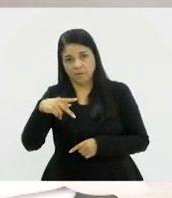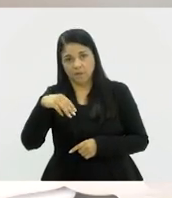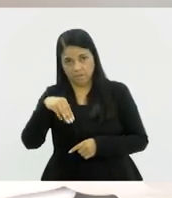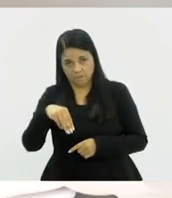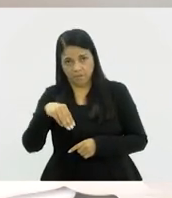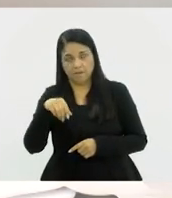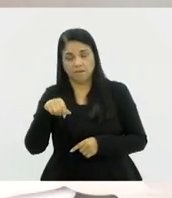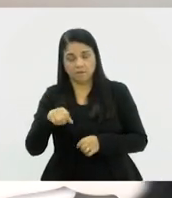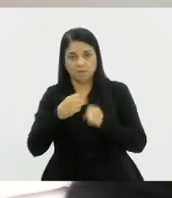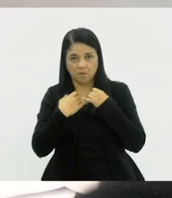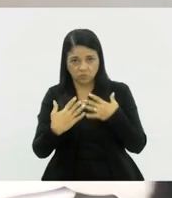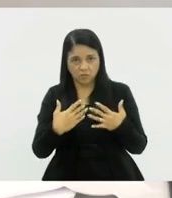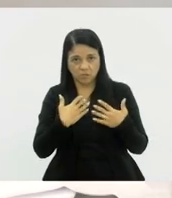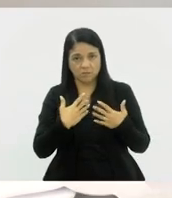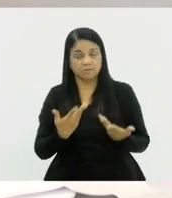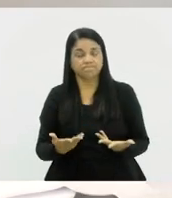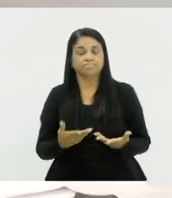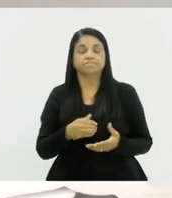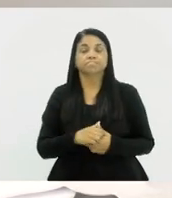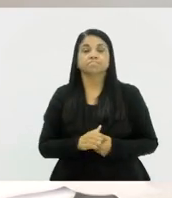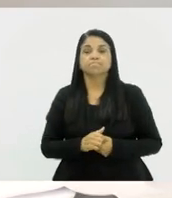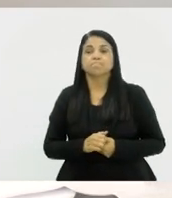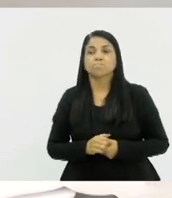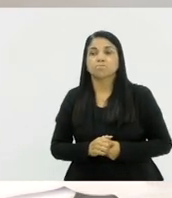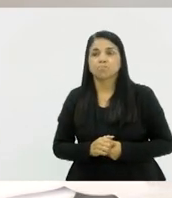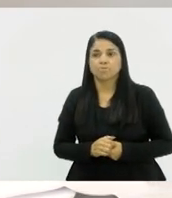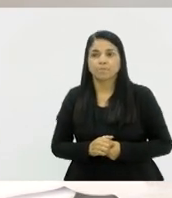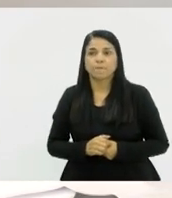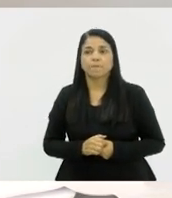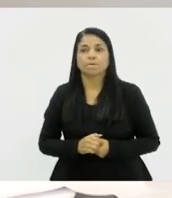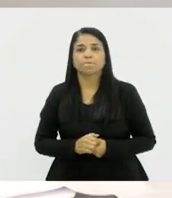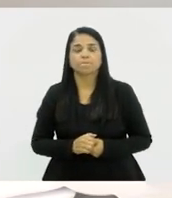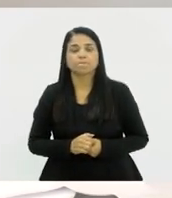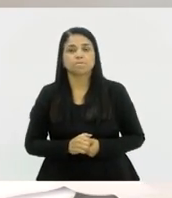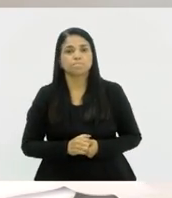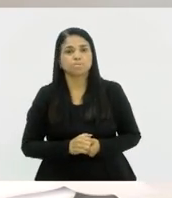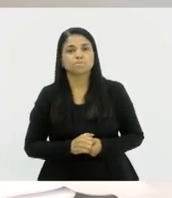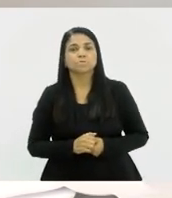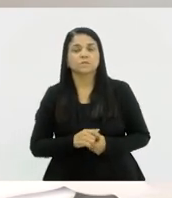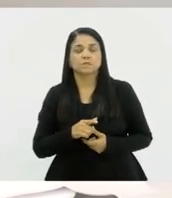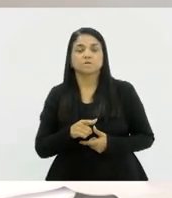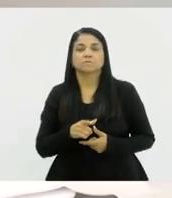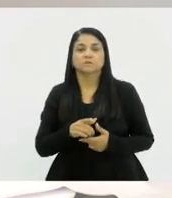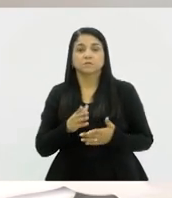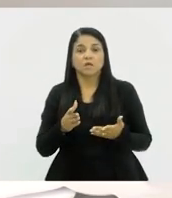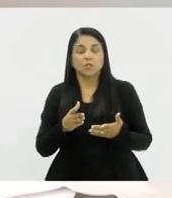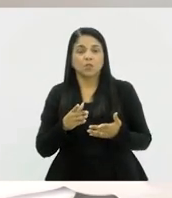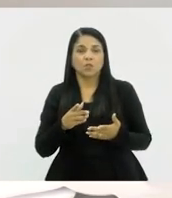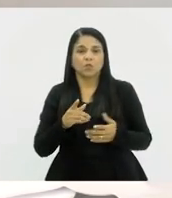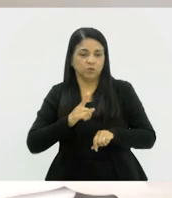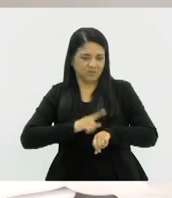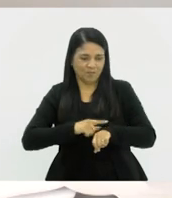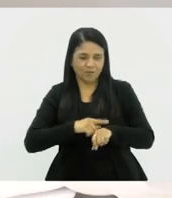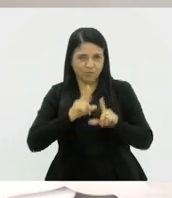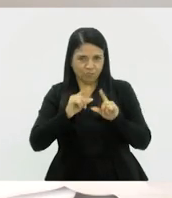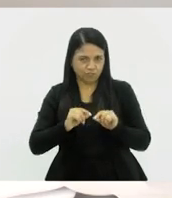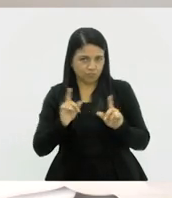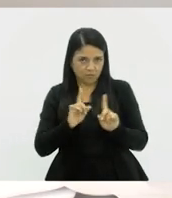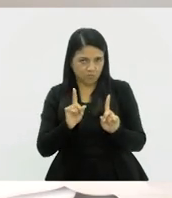a PM mas já colocava e e no seu tempo obviamente não tá contando ainda uma